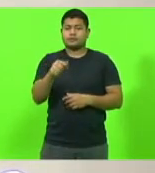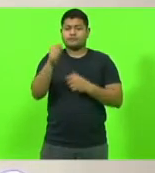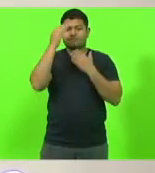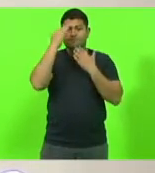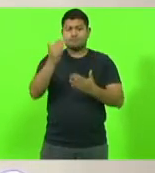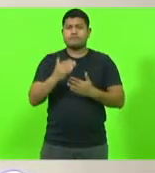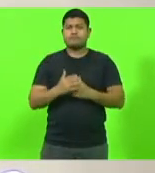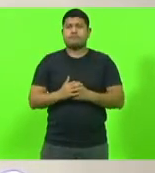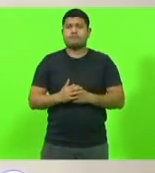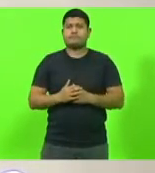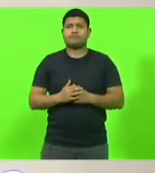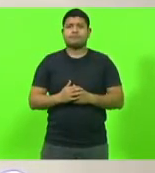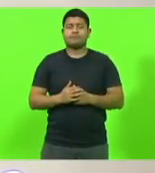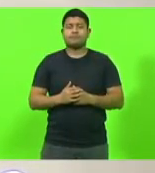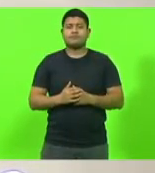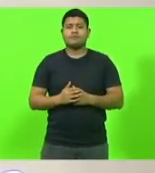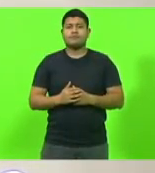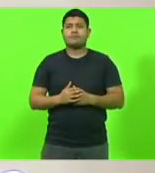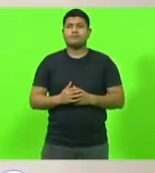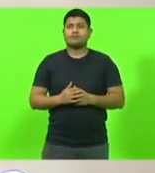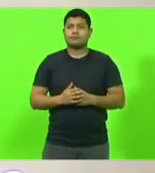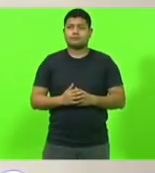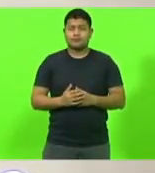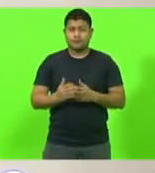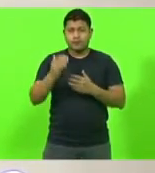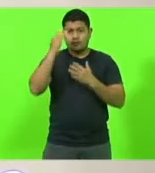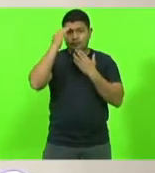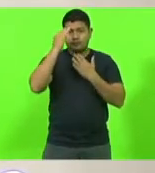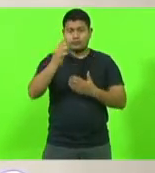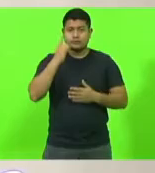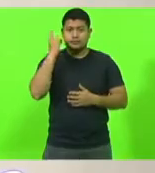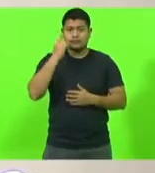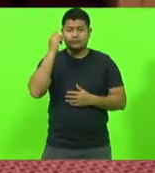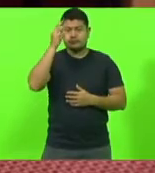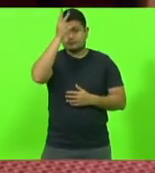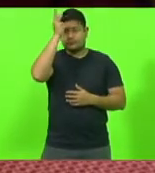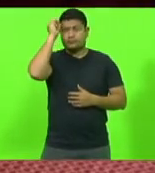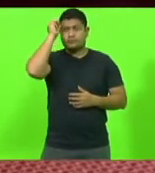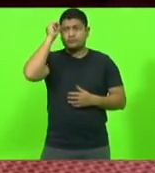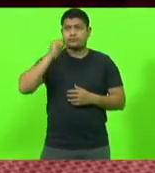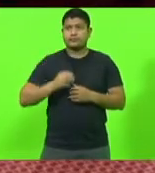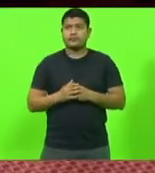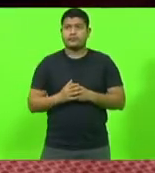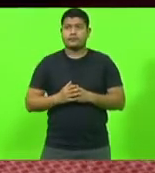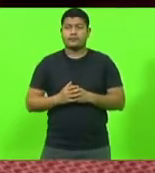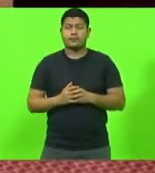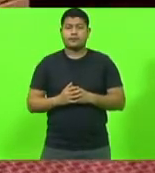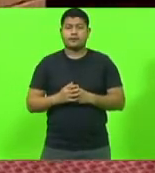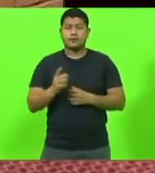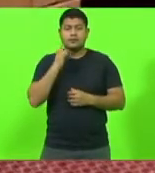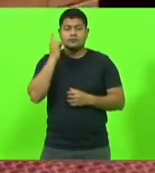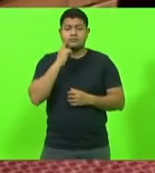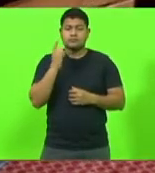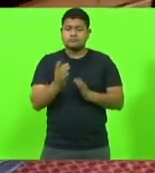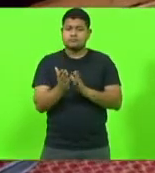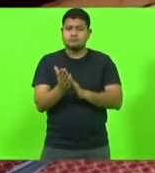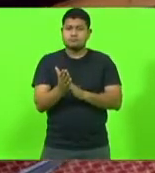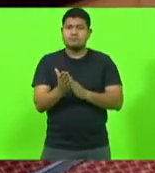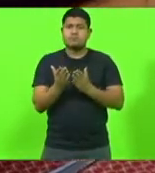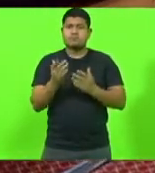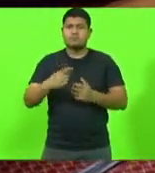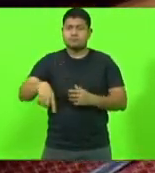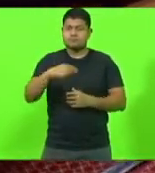parabéns. Presidente. Obrigado, deputada Luciane. Presidente, pela ordem. Deputada, parabéns. Tá? E a gente se sente também